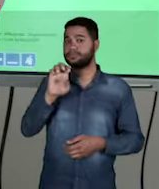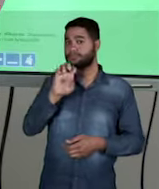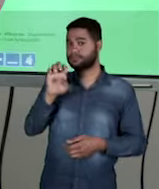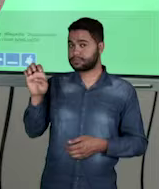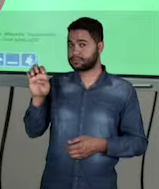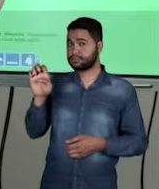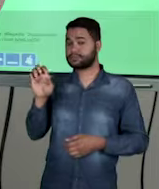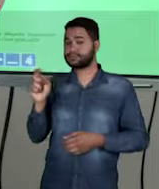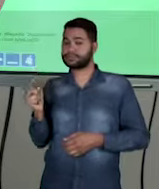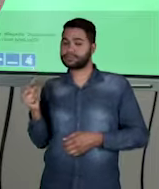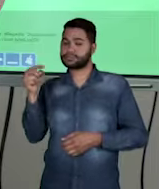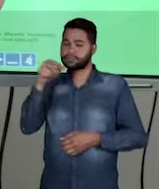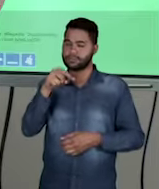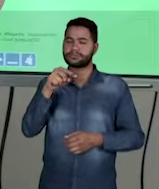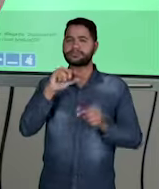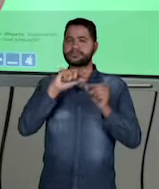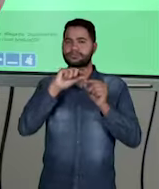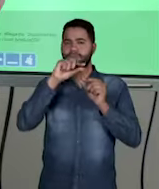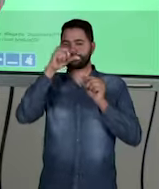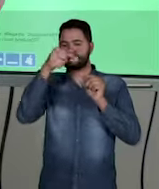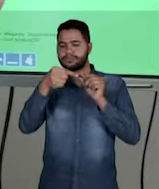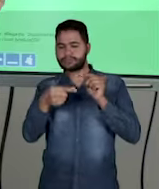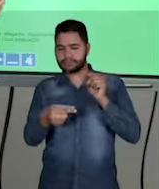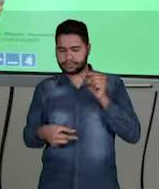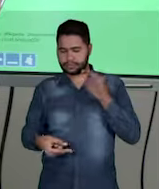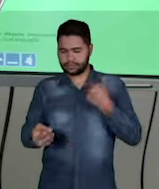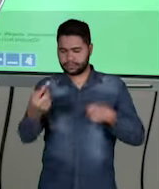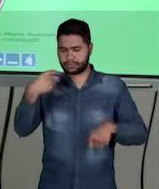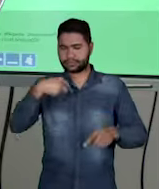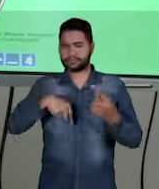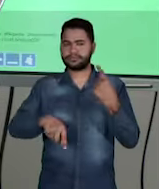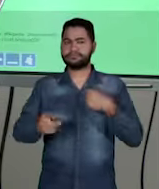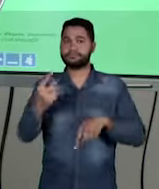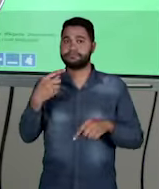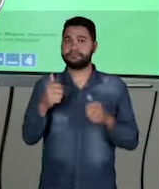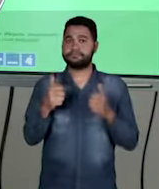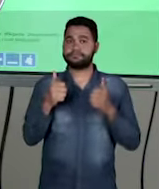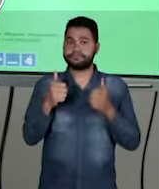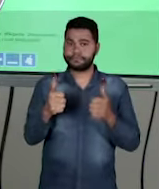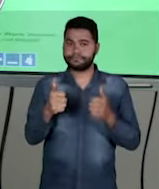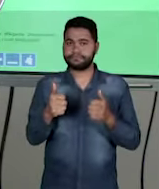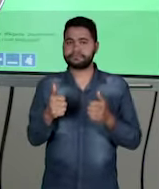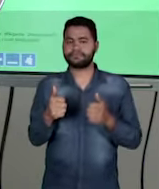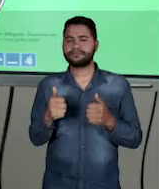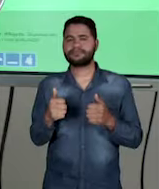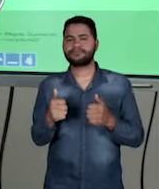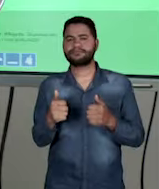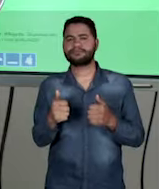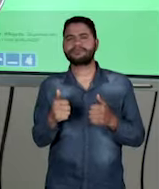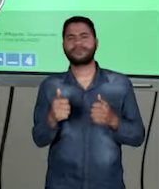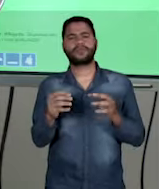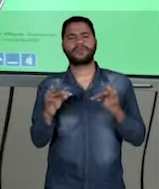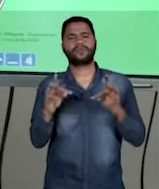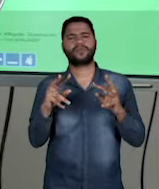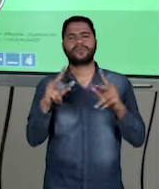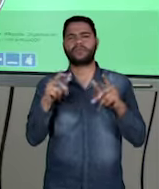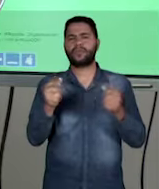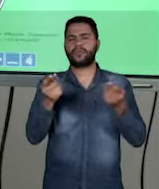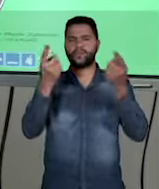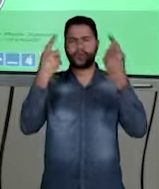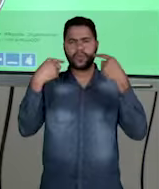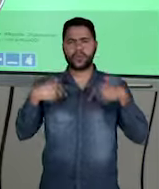para a artéria e da artéria ele circula aqui no corpo, beleza? Vai chegar em todas as partes do